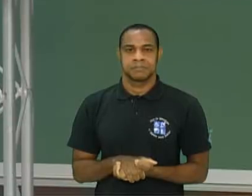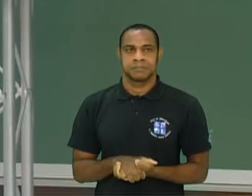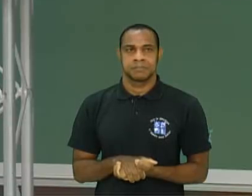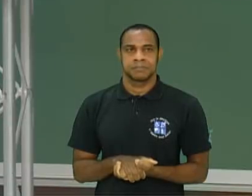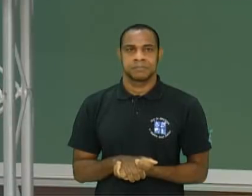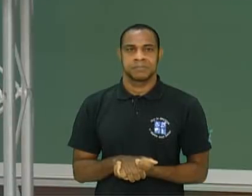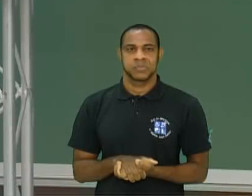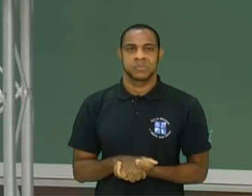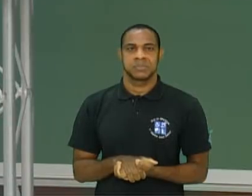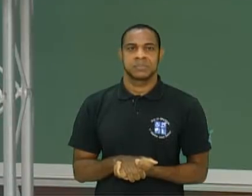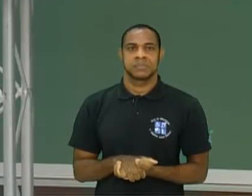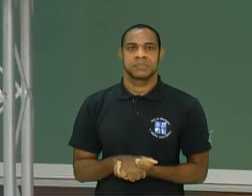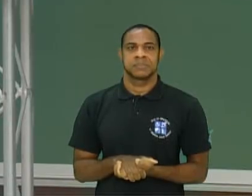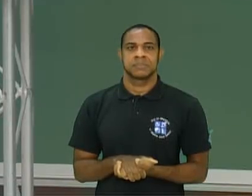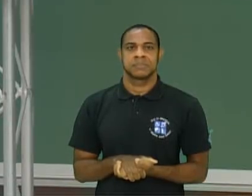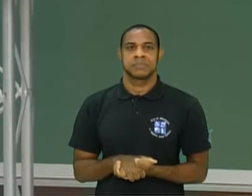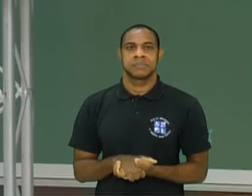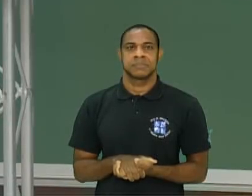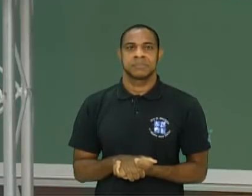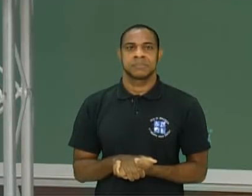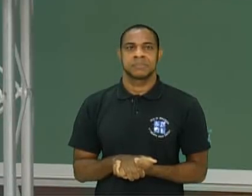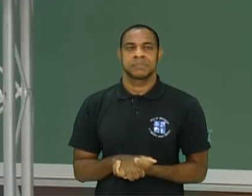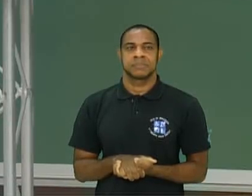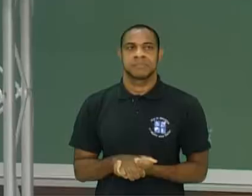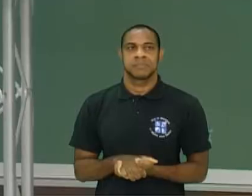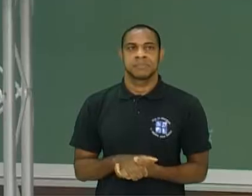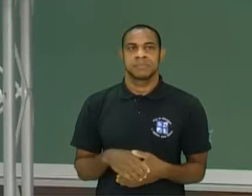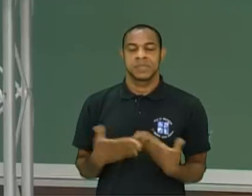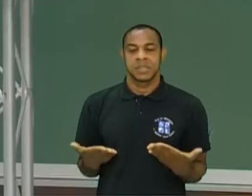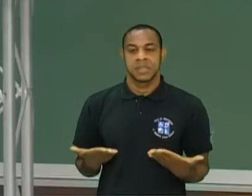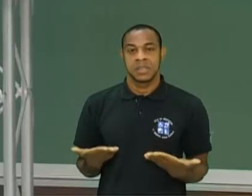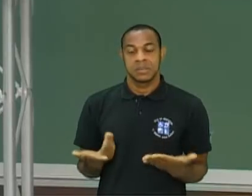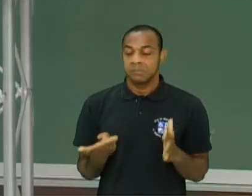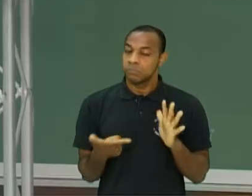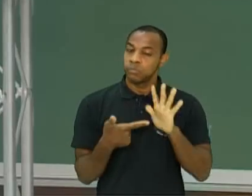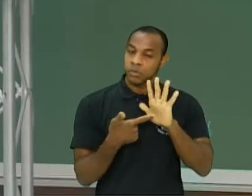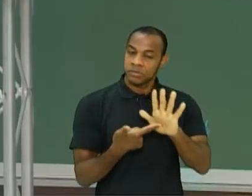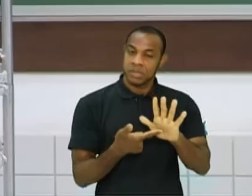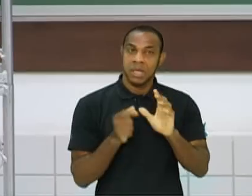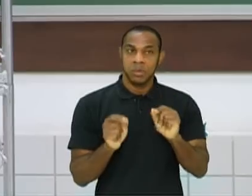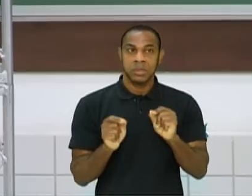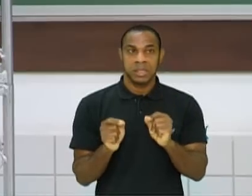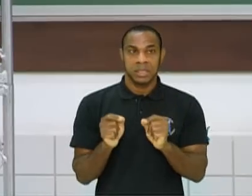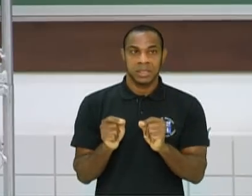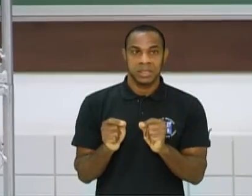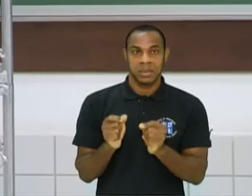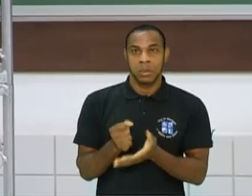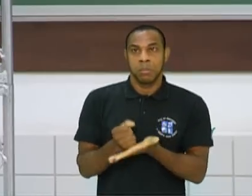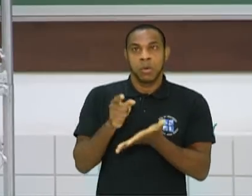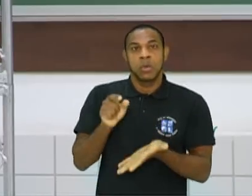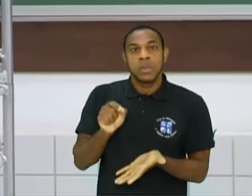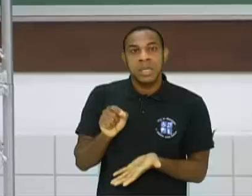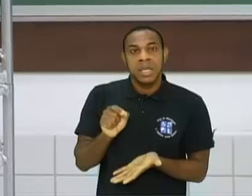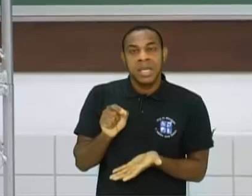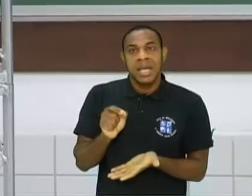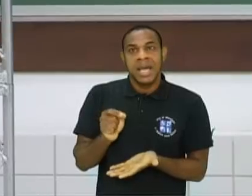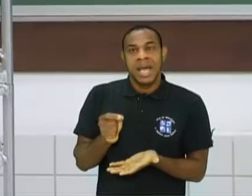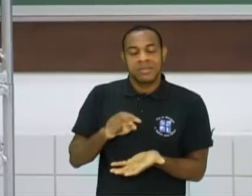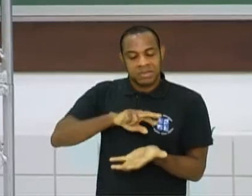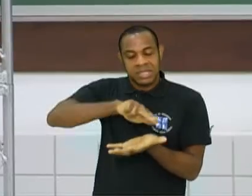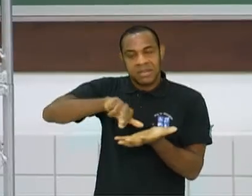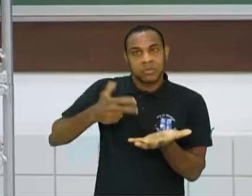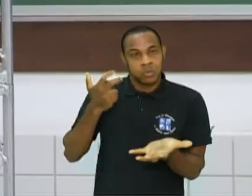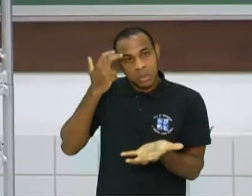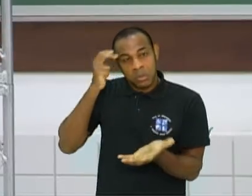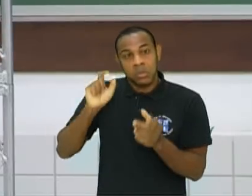and respect their cultural needs. Para a gente mostrar um apoio à diversidade cultural, o que nós devemos